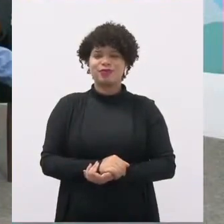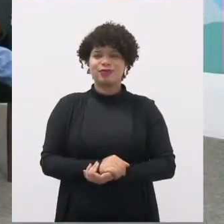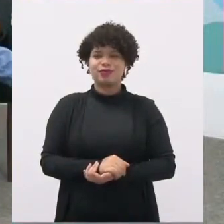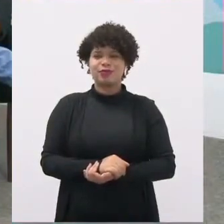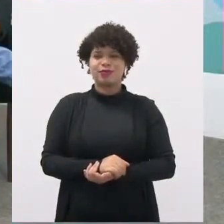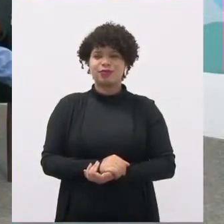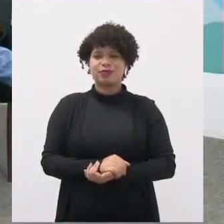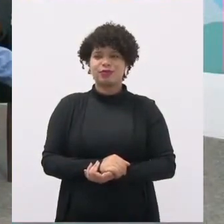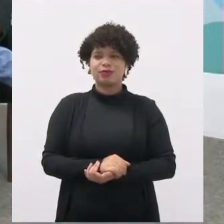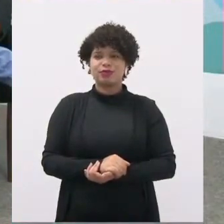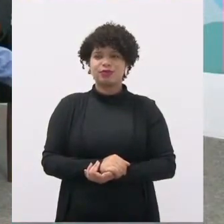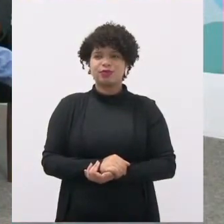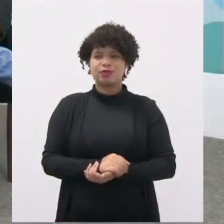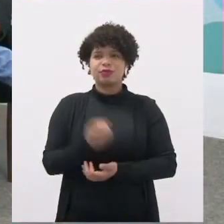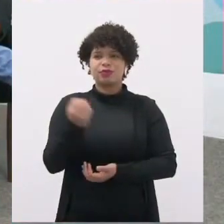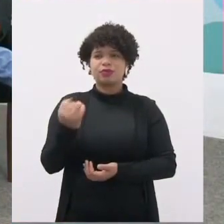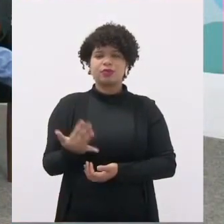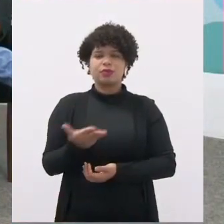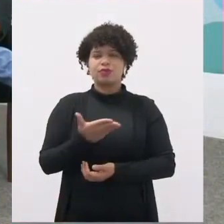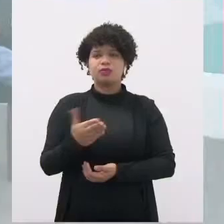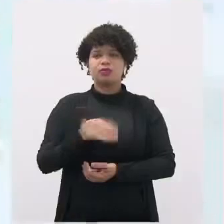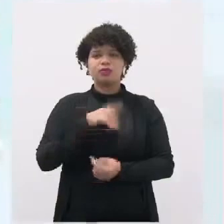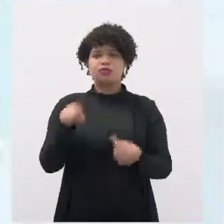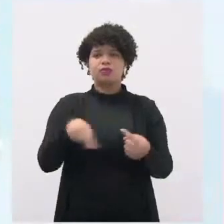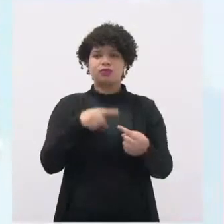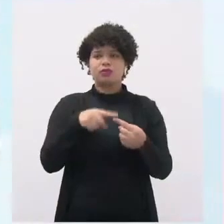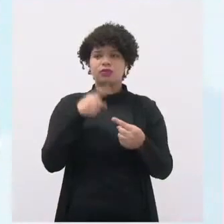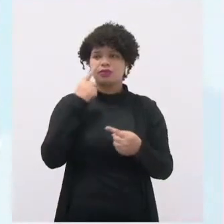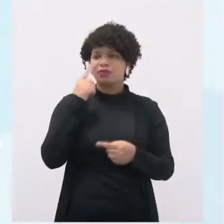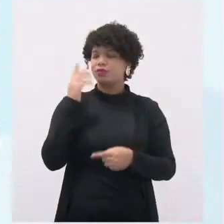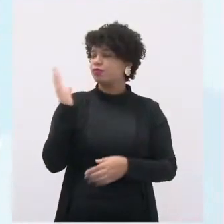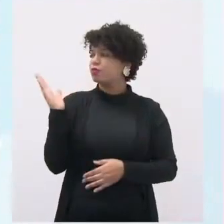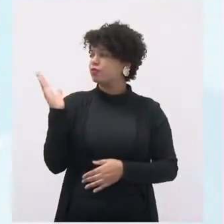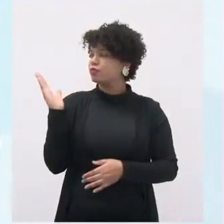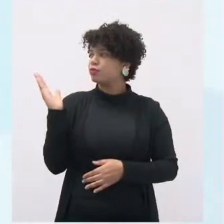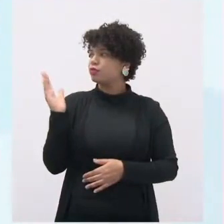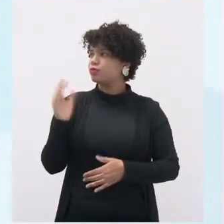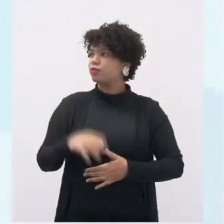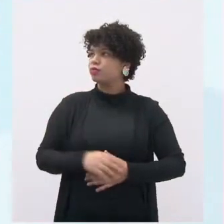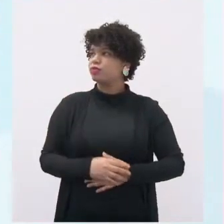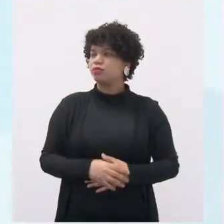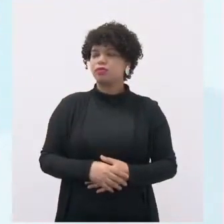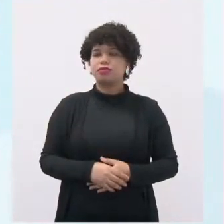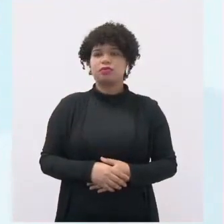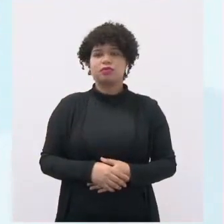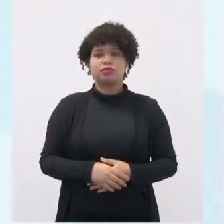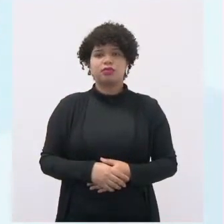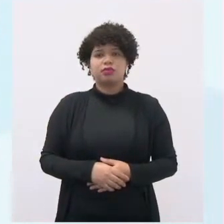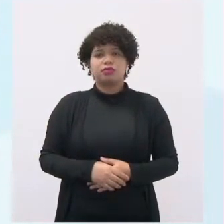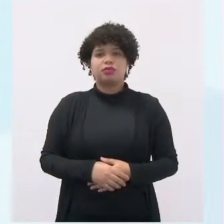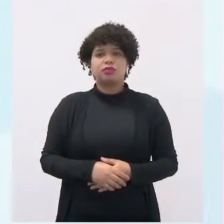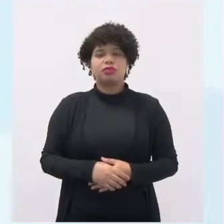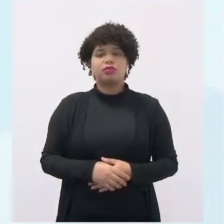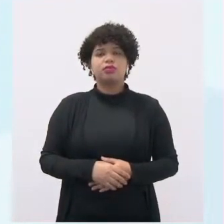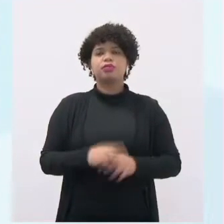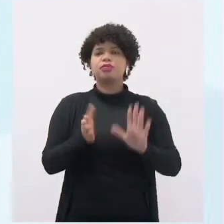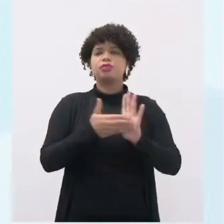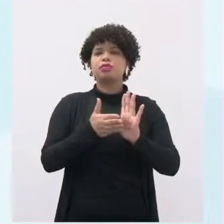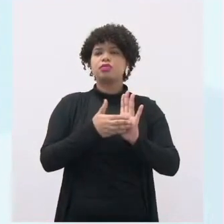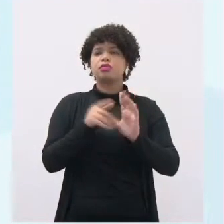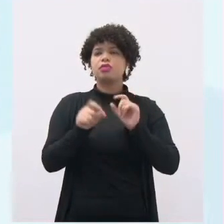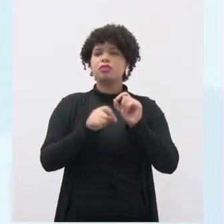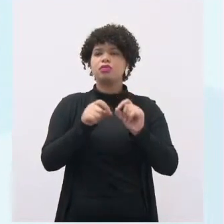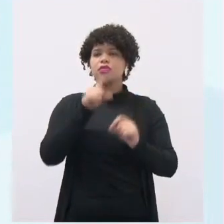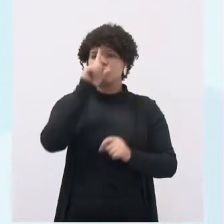Vamos falar um pouquinho dos nossos objetivos aqui. Como vocês podem ver aí na tela, tá? Nós temos alguns objetivos propostos, né? Com o tema